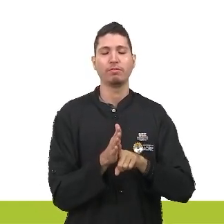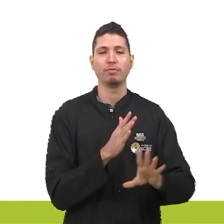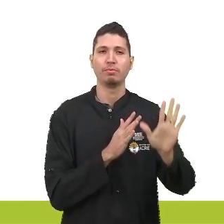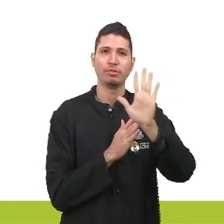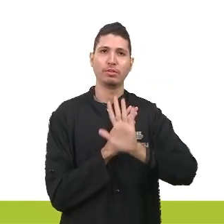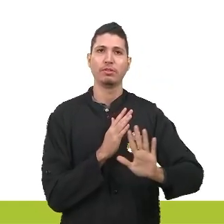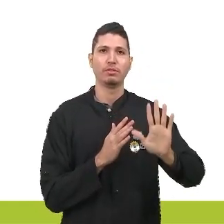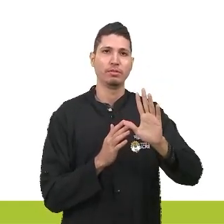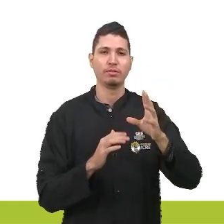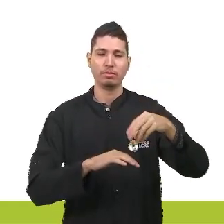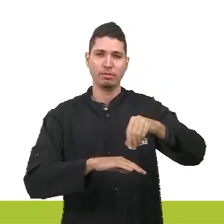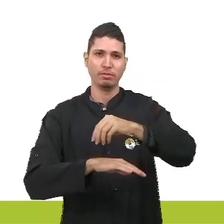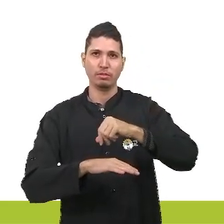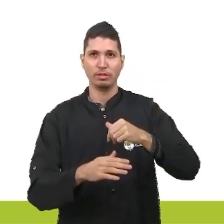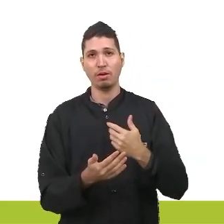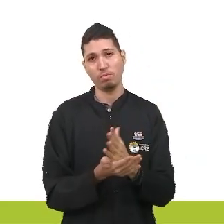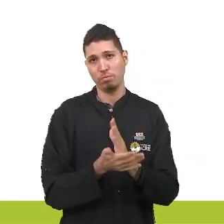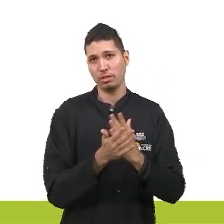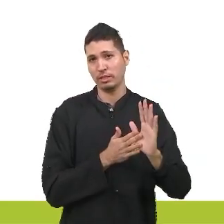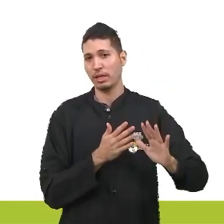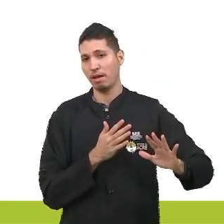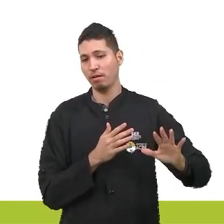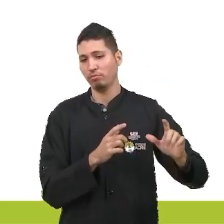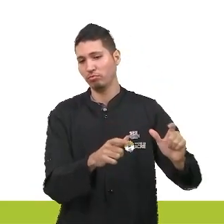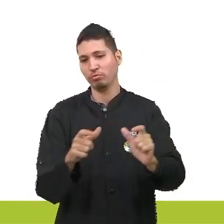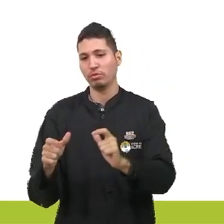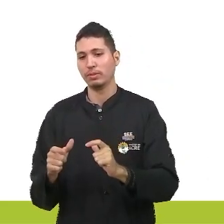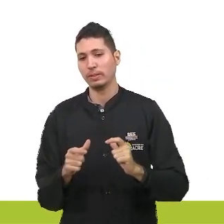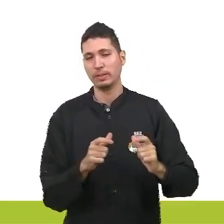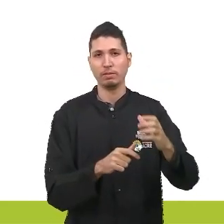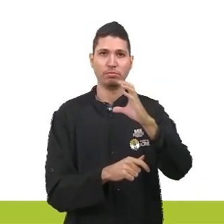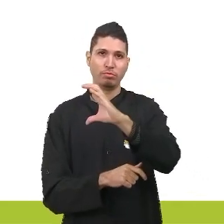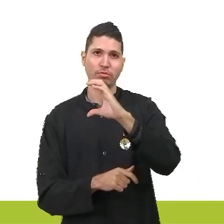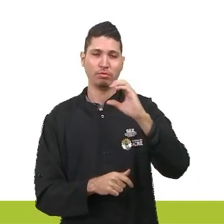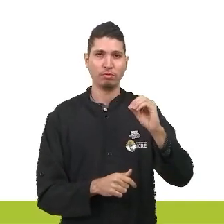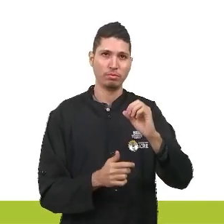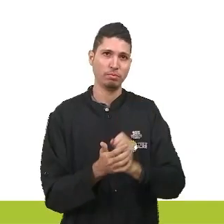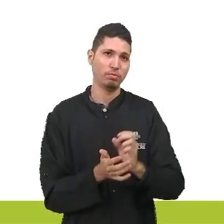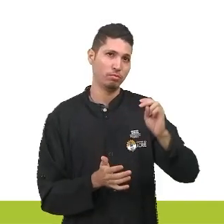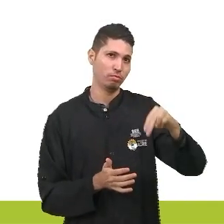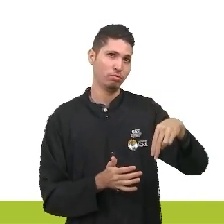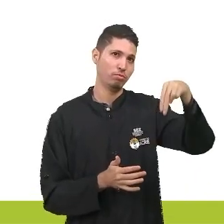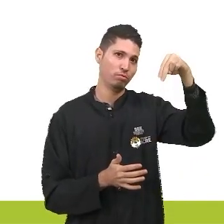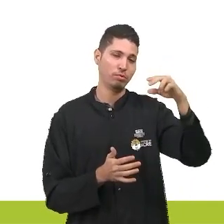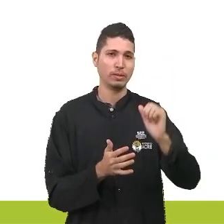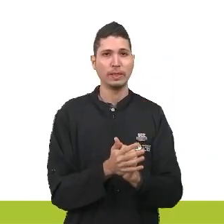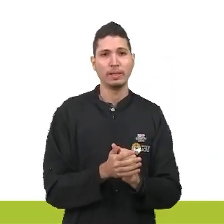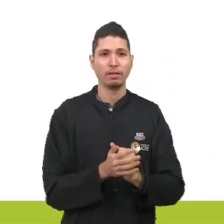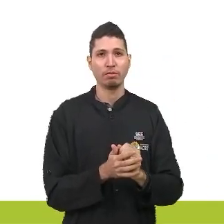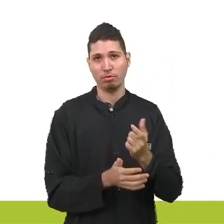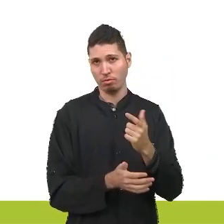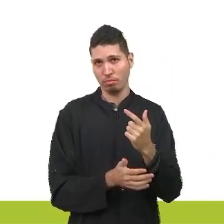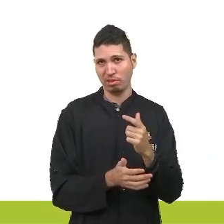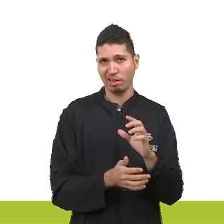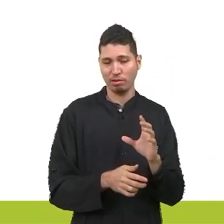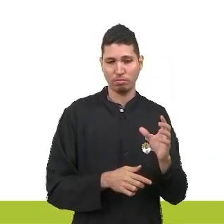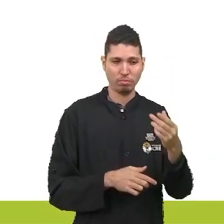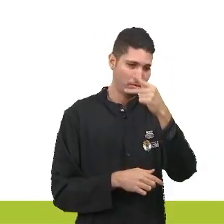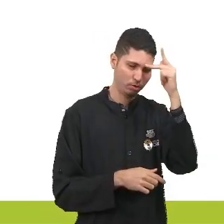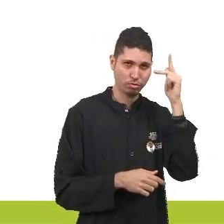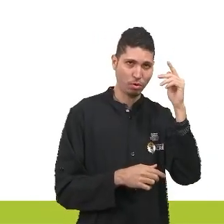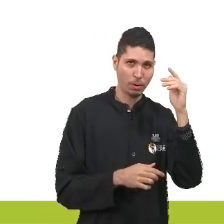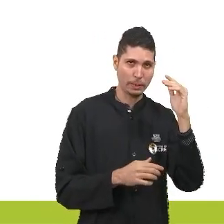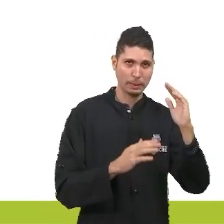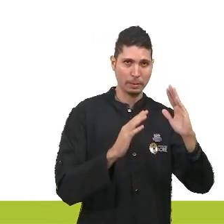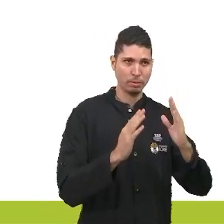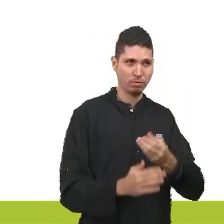tem muitas áreas que não são habitadas, né? Do centro-oeste, do norte principalmente por conta da floresta amazônica. E